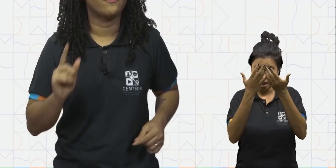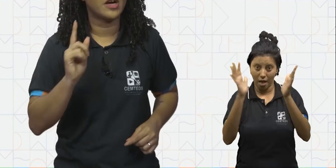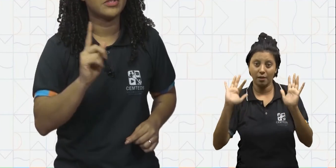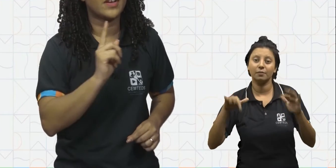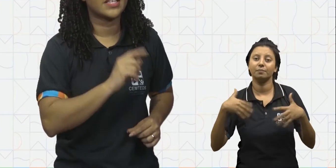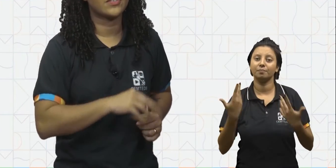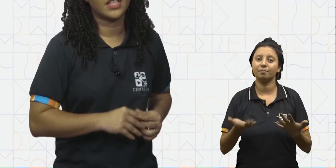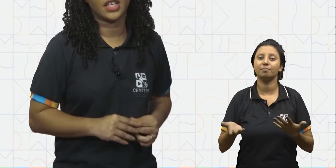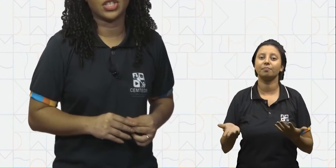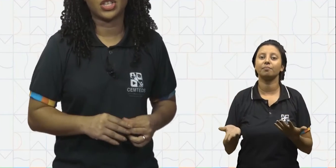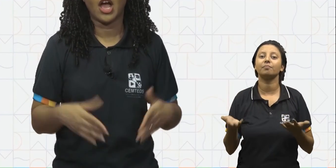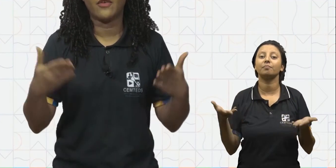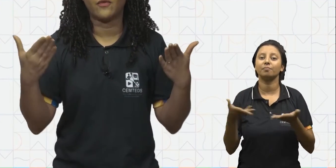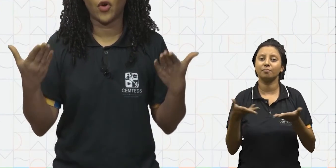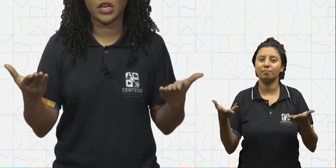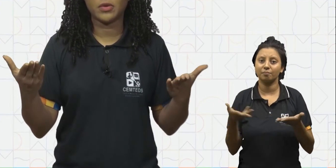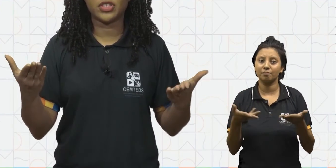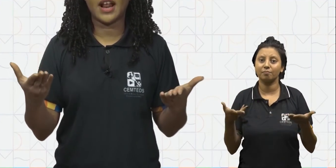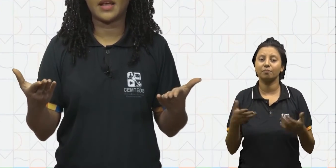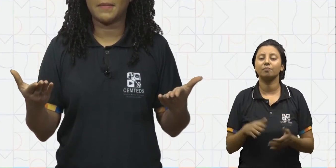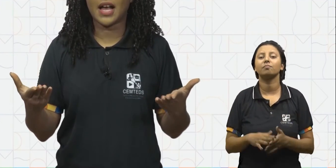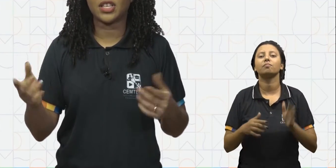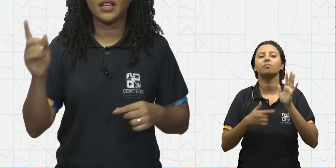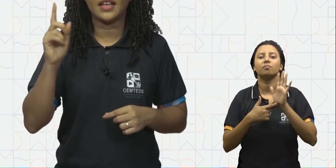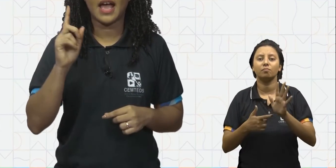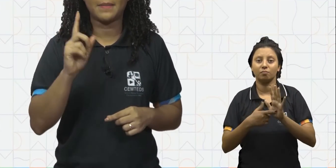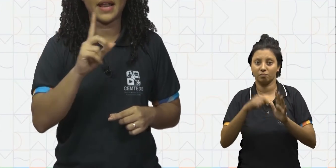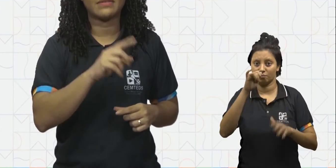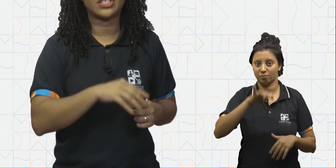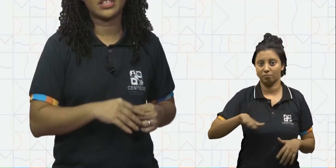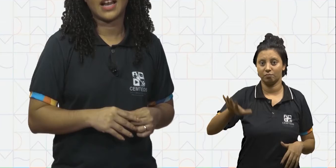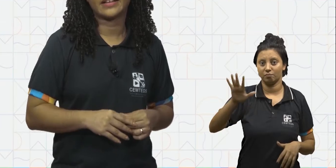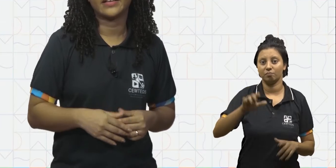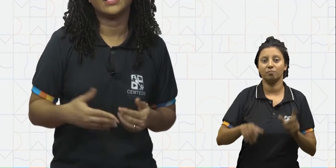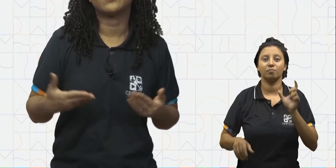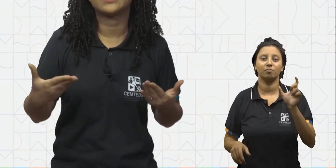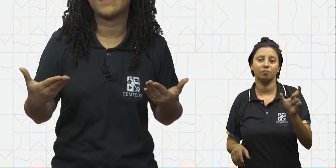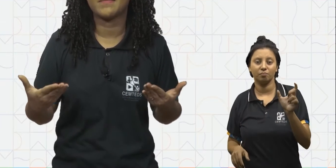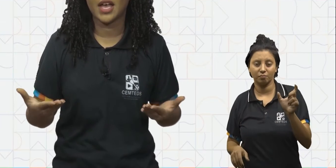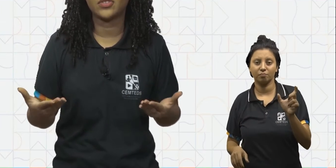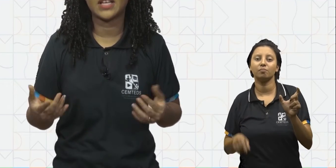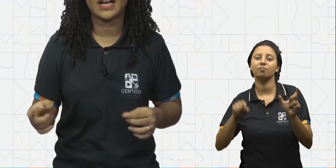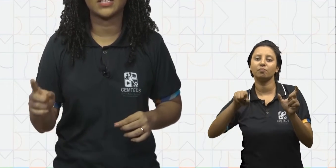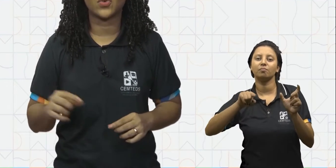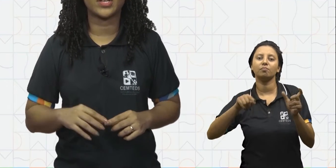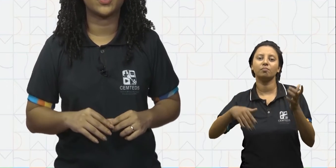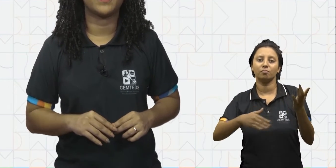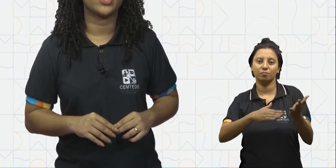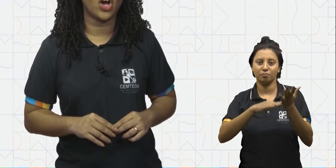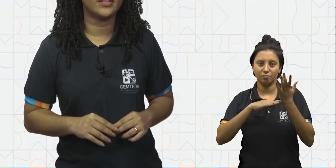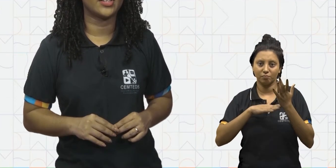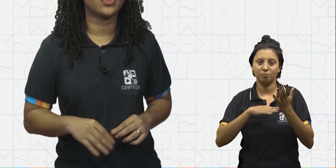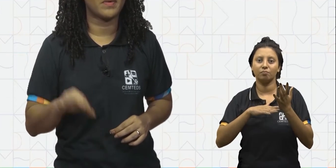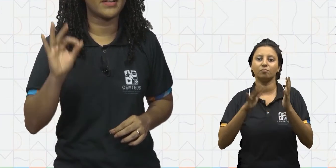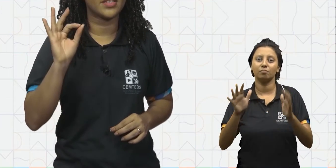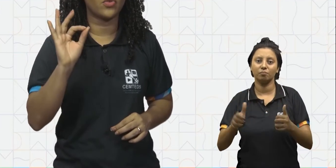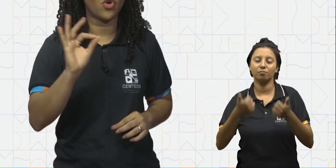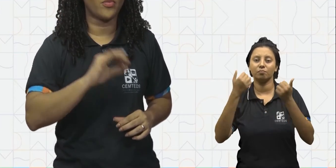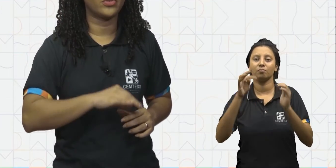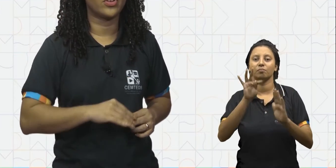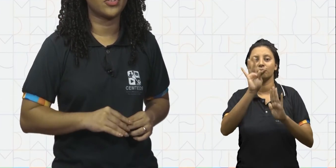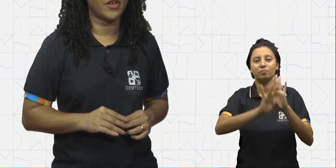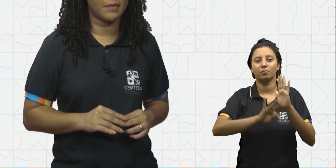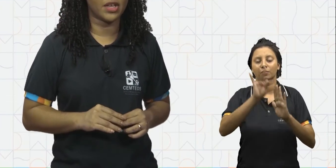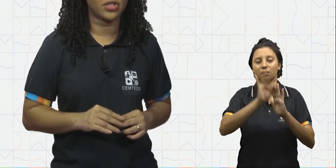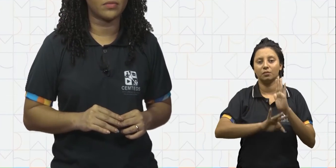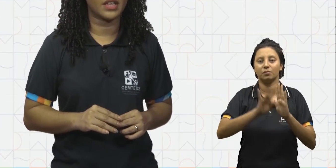Então, vamos fazer o seguinte. Vou lhe mostrar a imagem e a palavra de entrada e você vai me ajudar a escolher o melhor texto para ser o